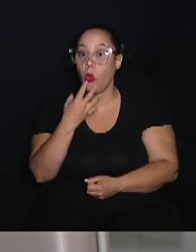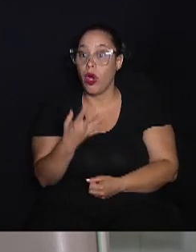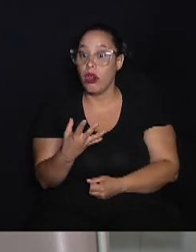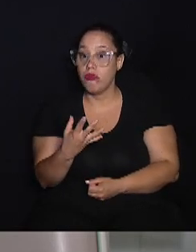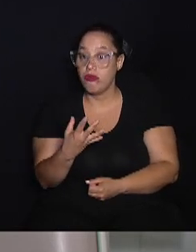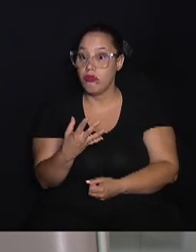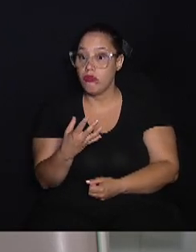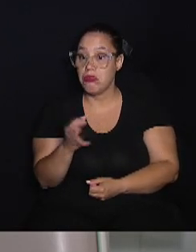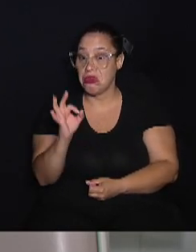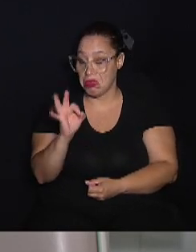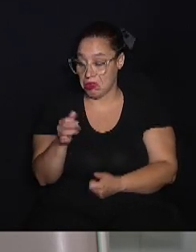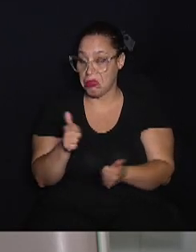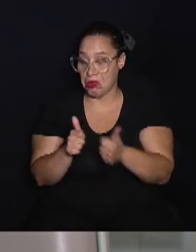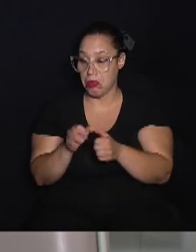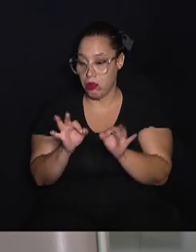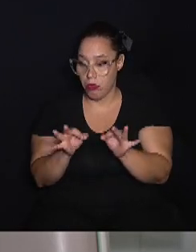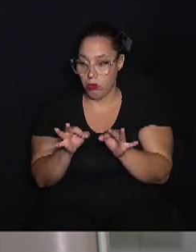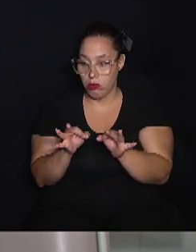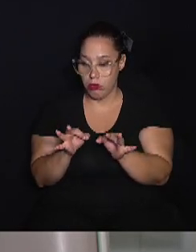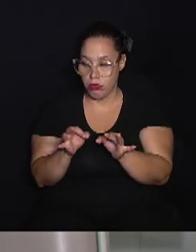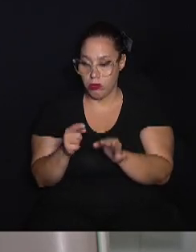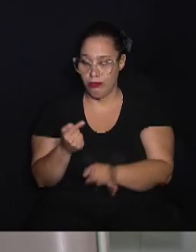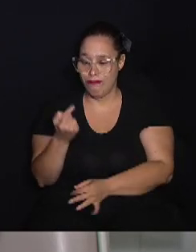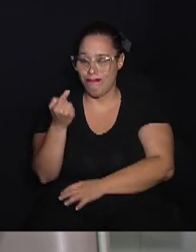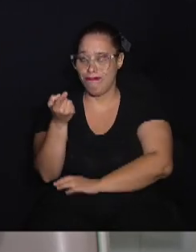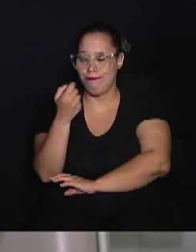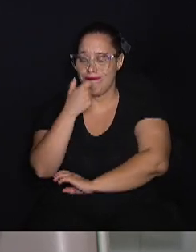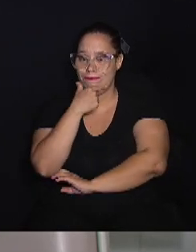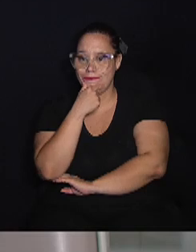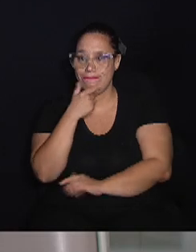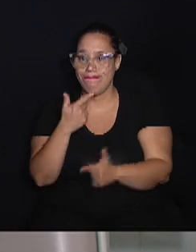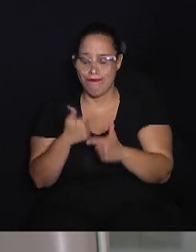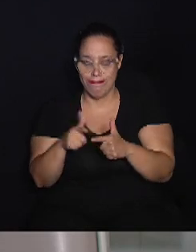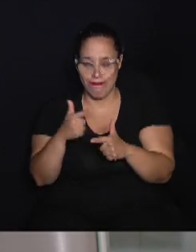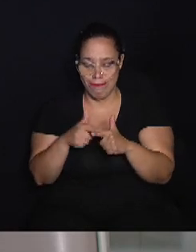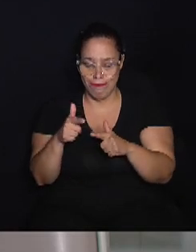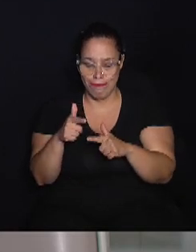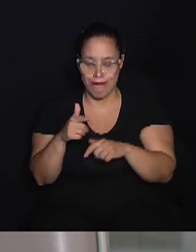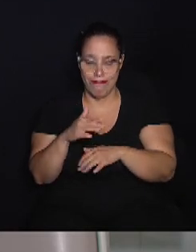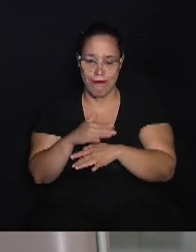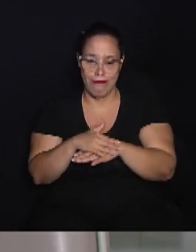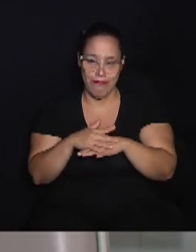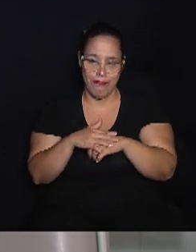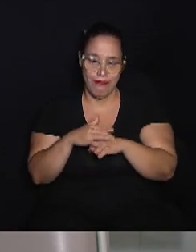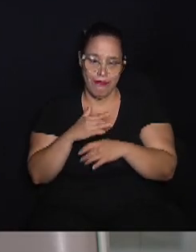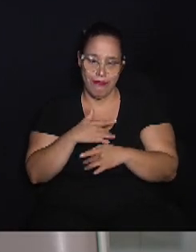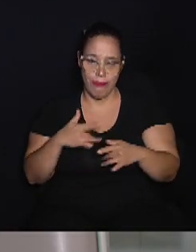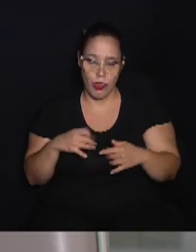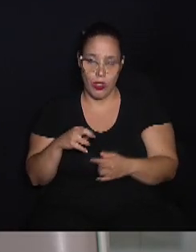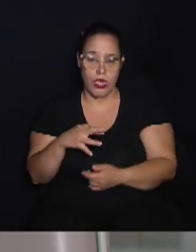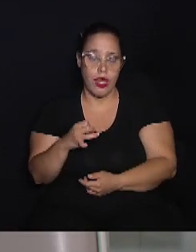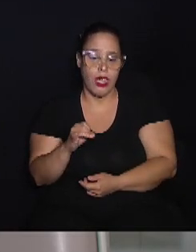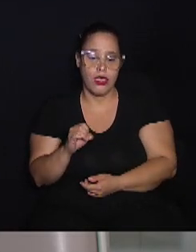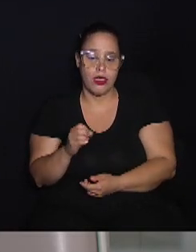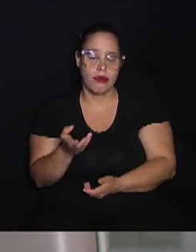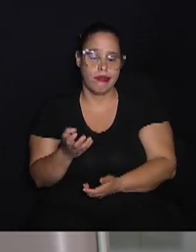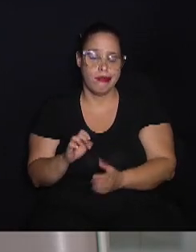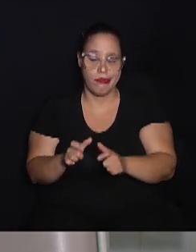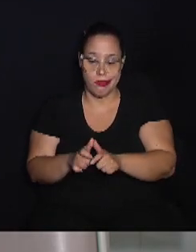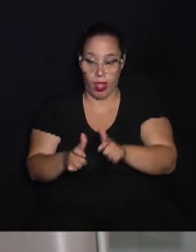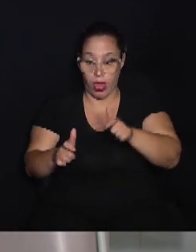numa dose adequada para um problema de saúde pro animal uma situação de toxicidade se essa dose